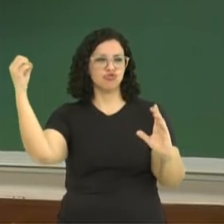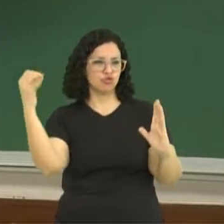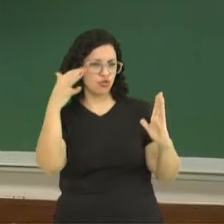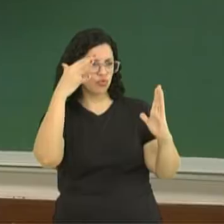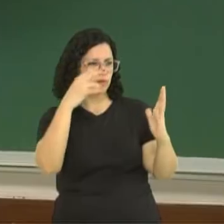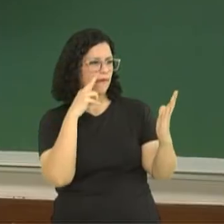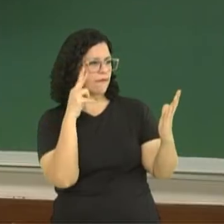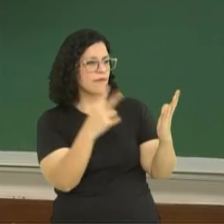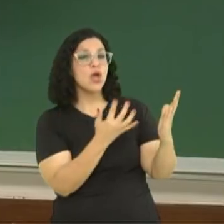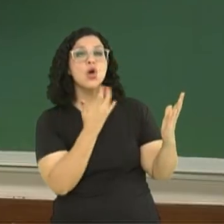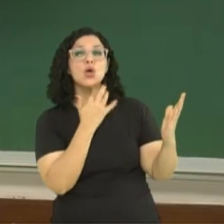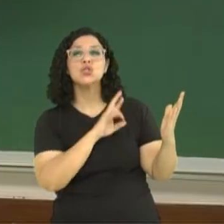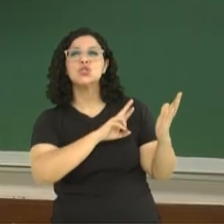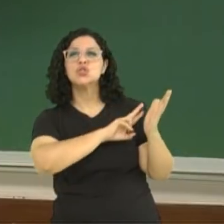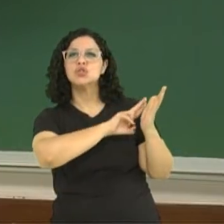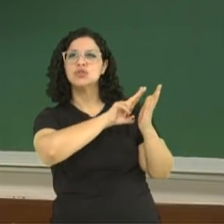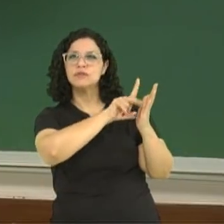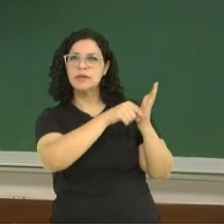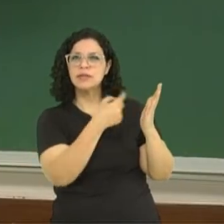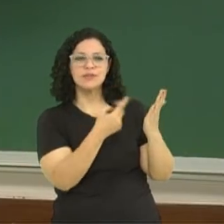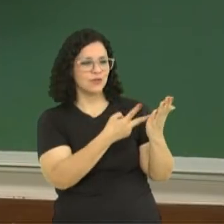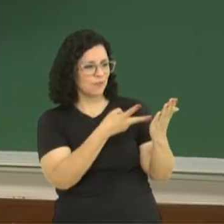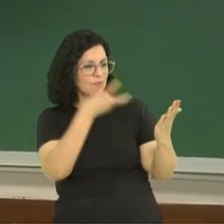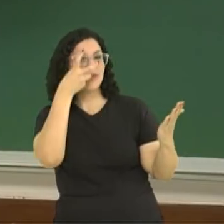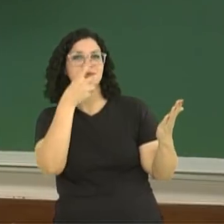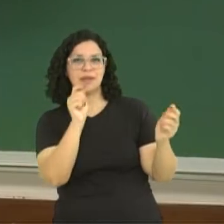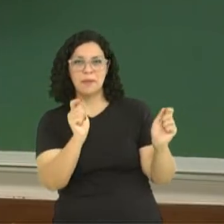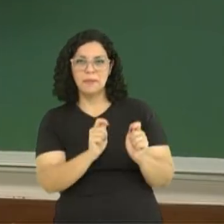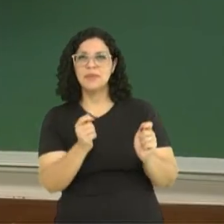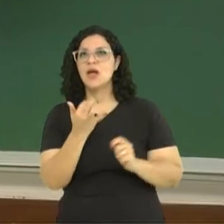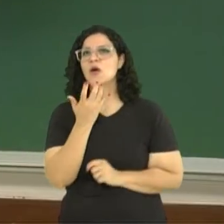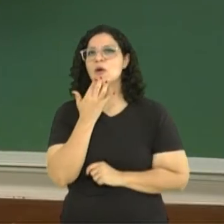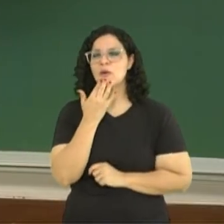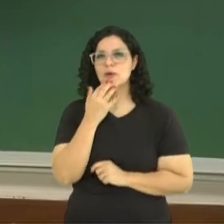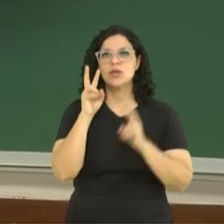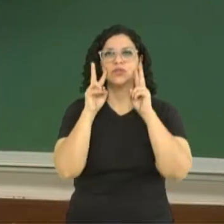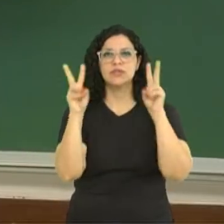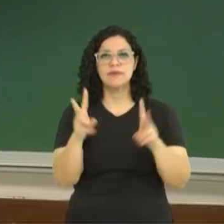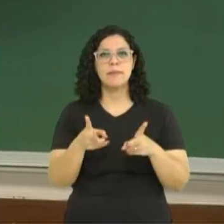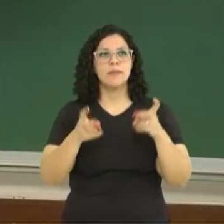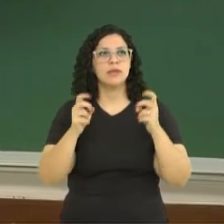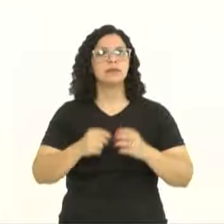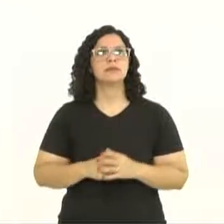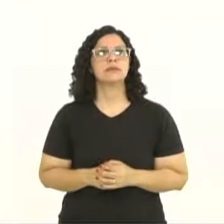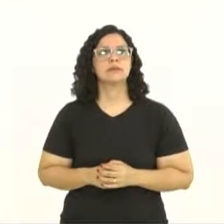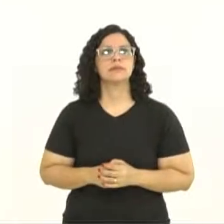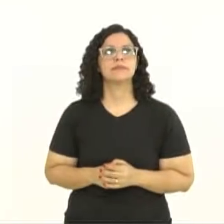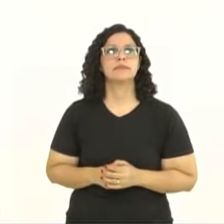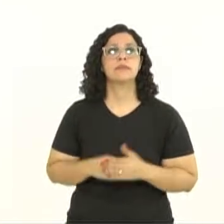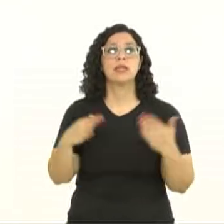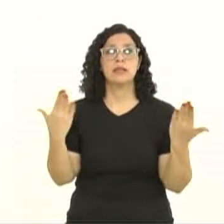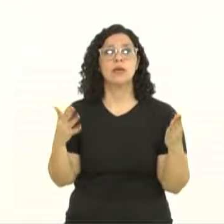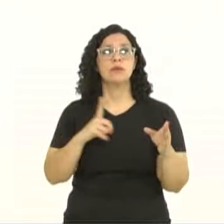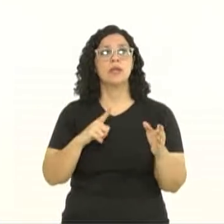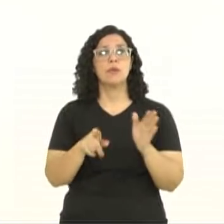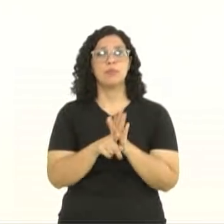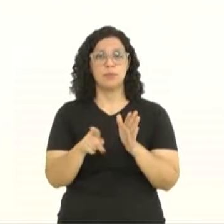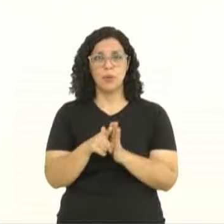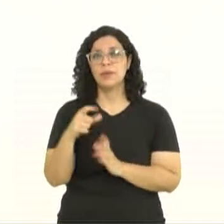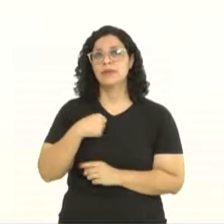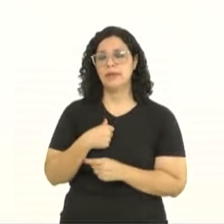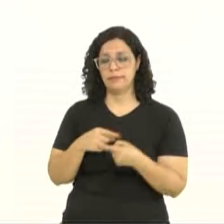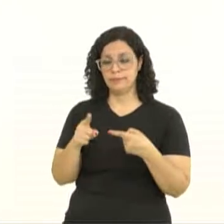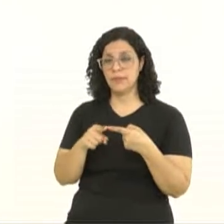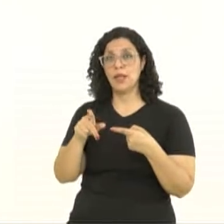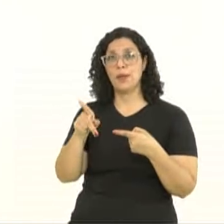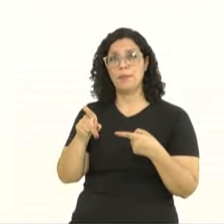objeto. Aquilo que bate no objeto a luz e volta para nós, isso é chamado de cor, que a nossa visão começa a captar. E as cores são